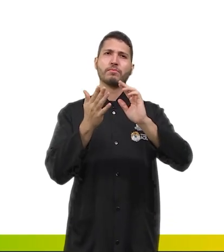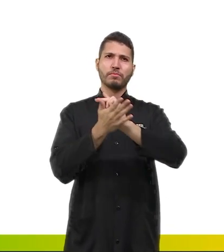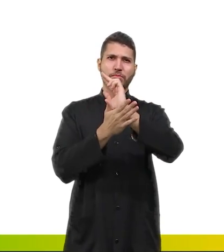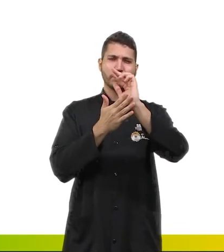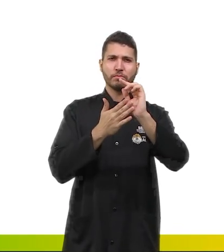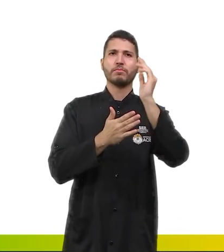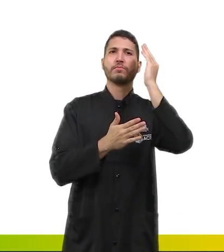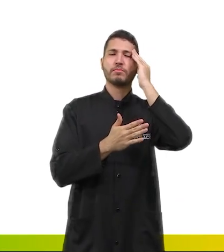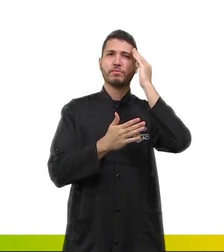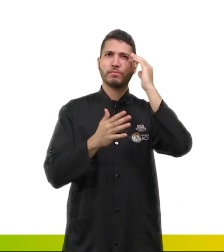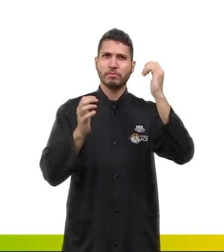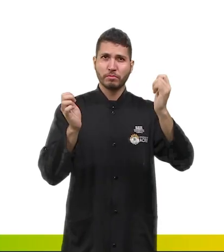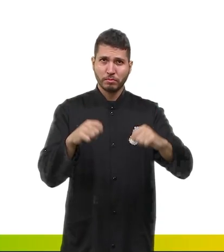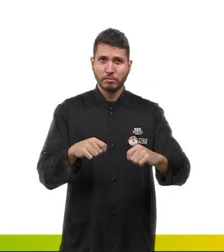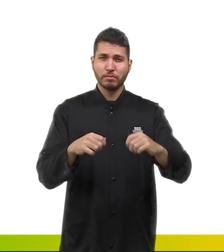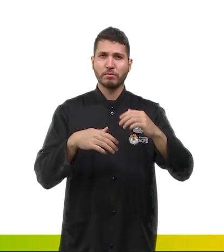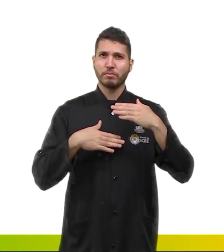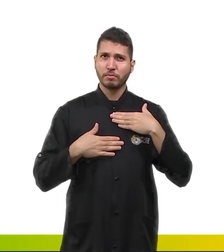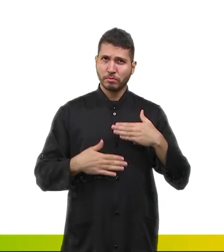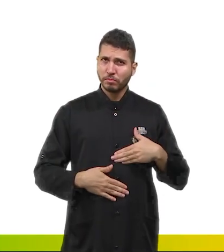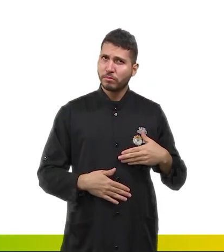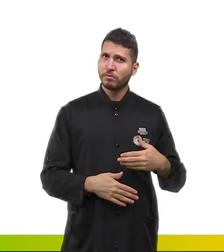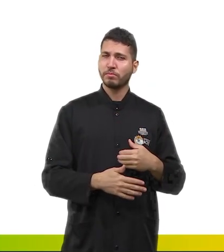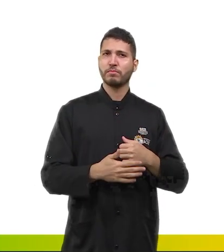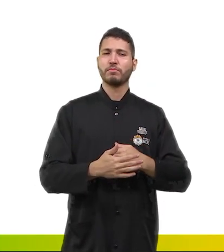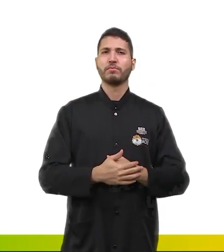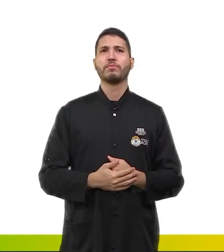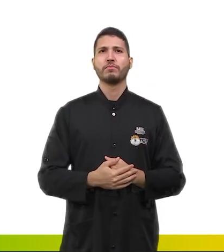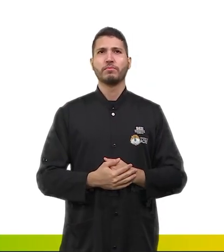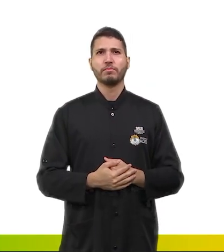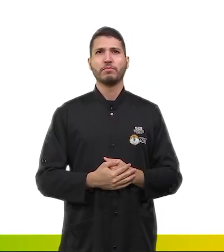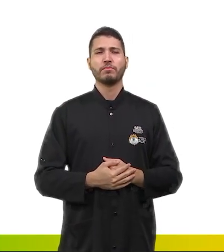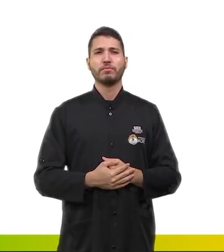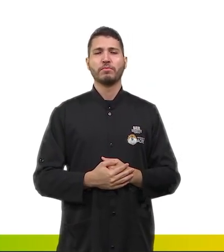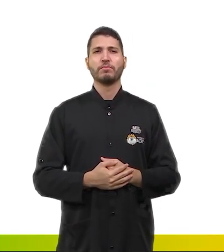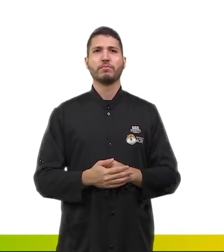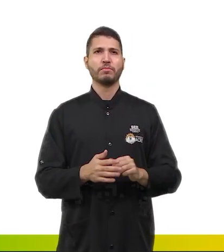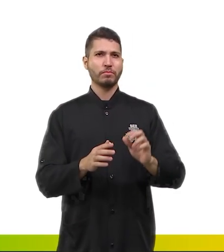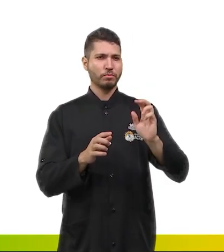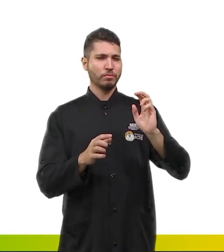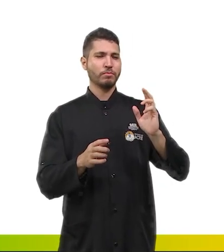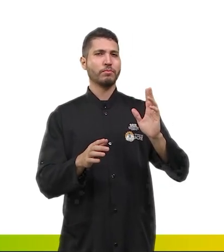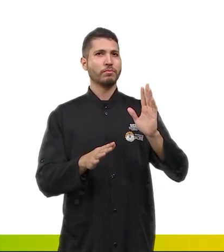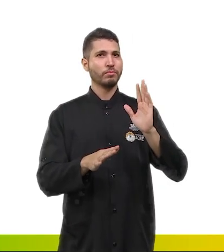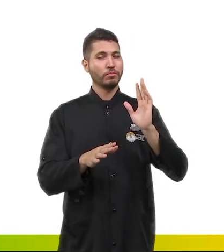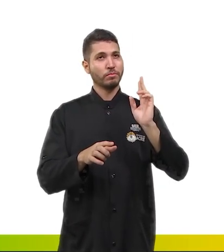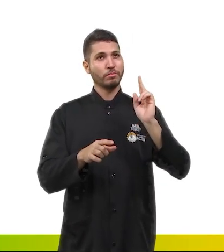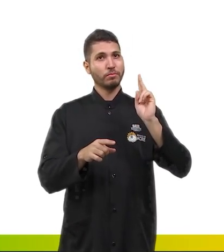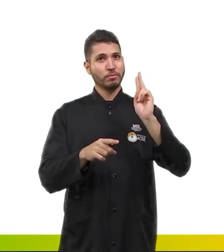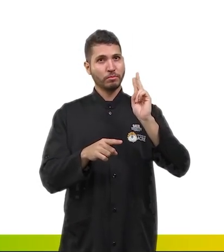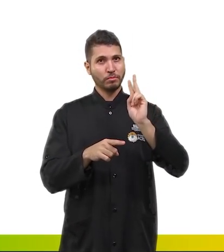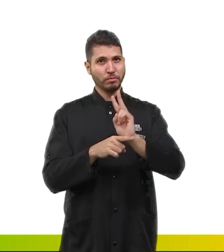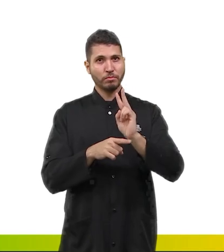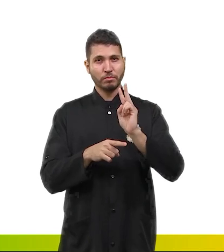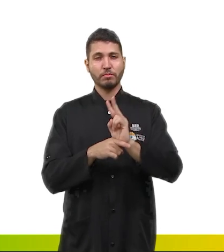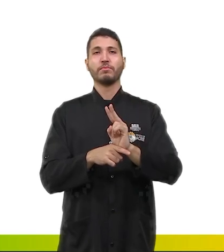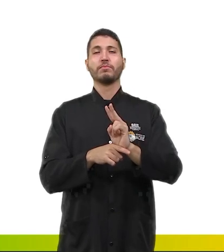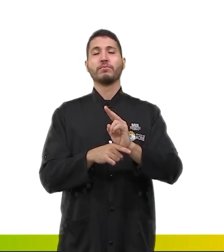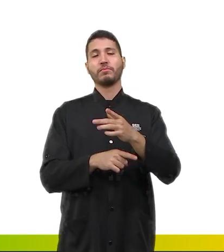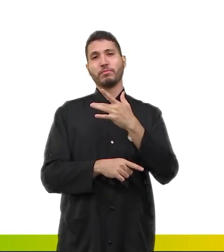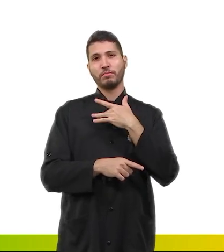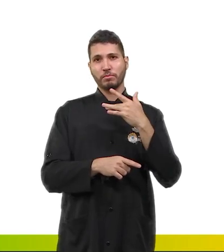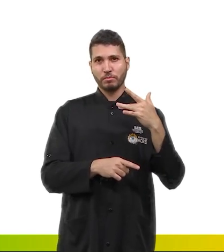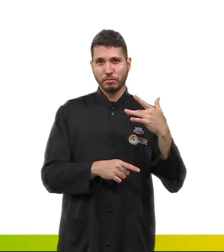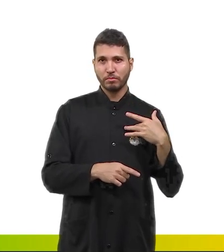as capacidades físicas e vivenciá-las permite cuidar do corpo de forma responsável e saudável, expressar sentimentos, ideias